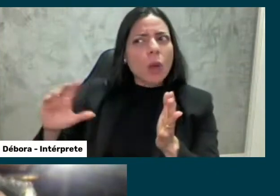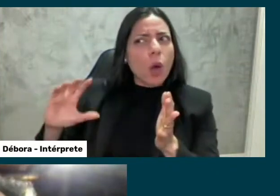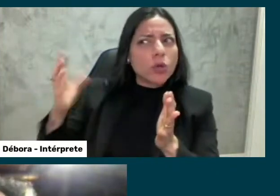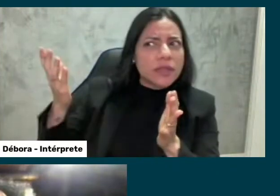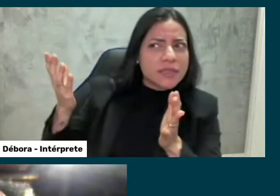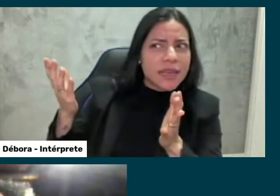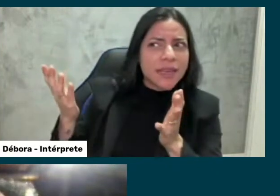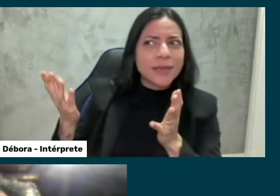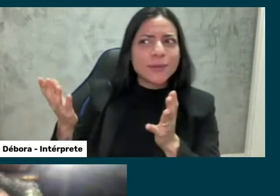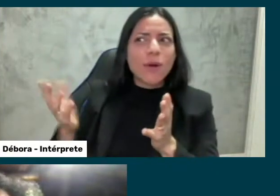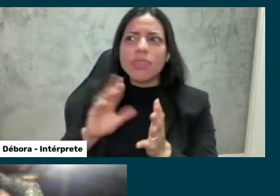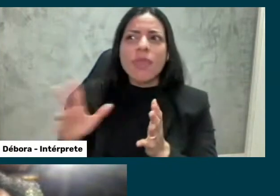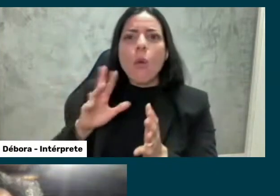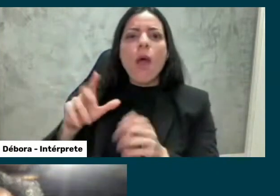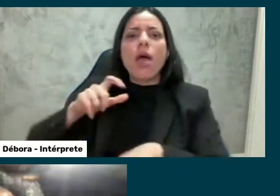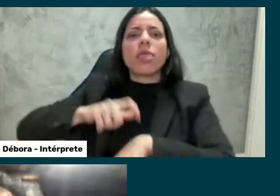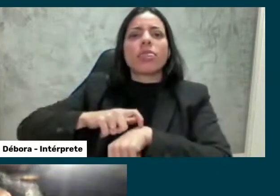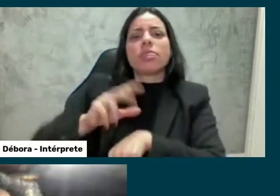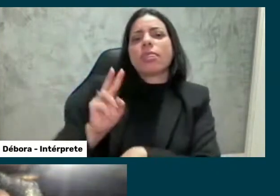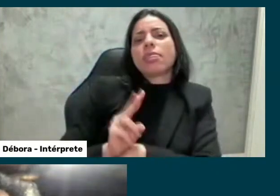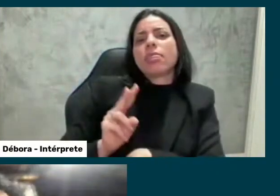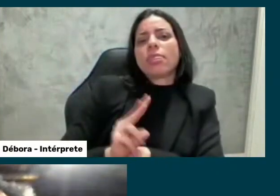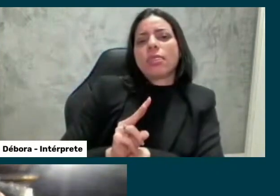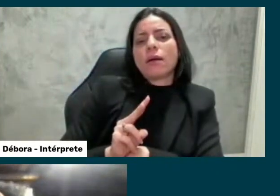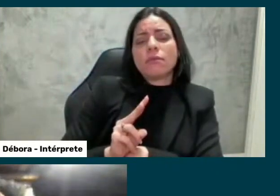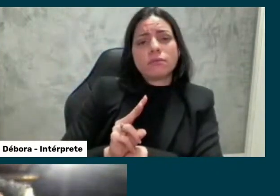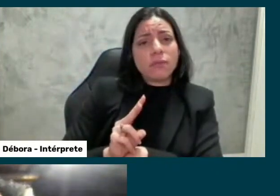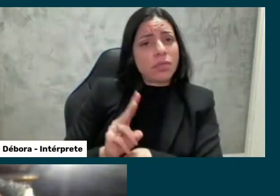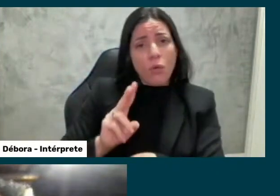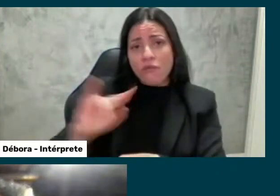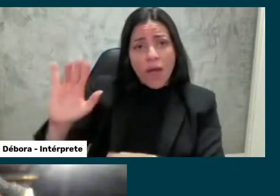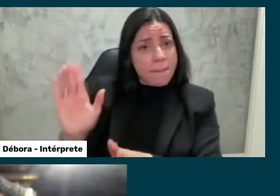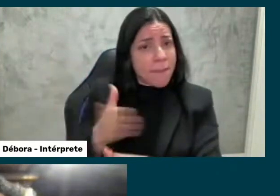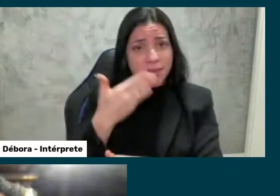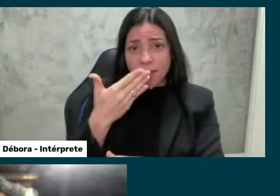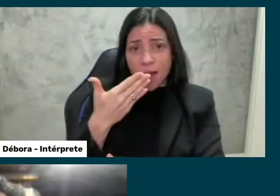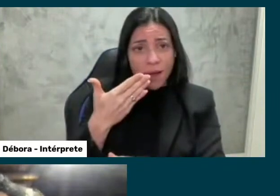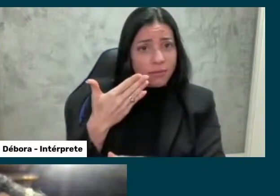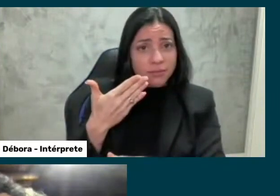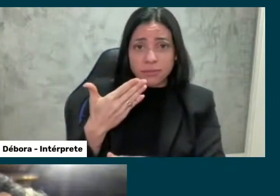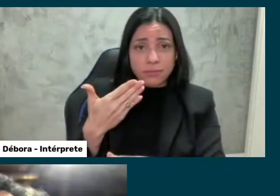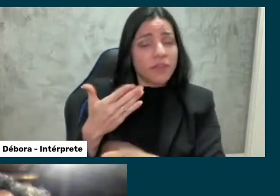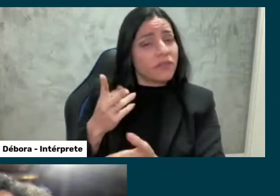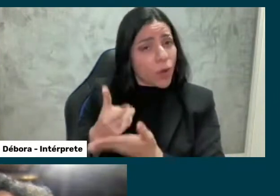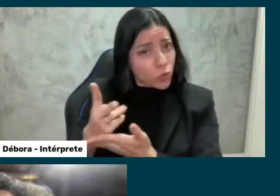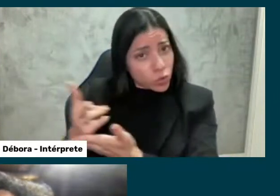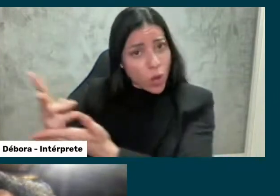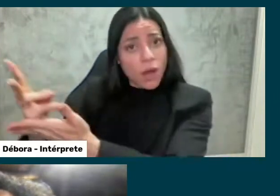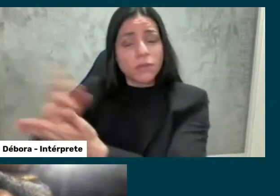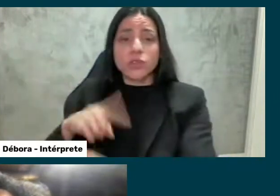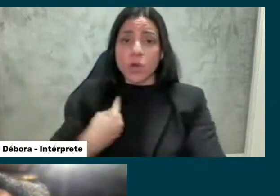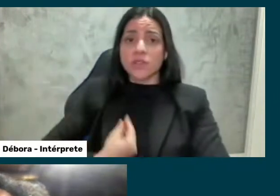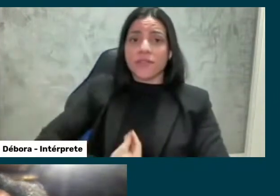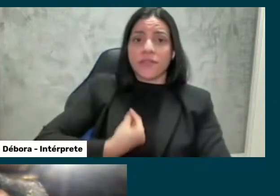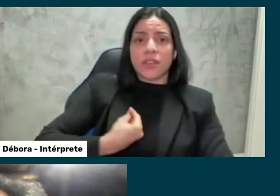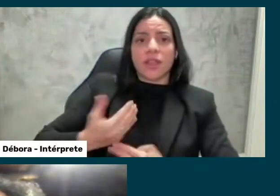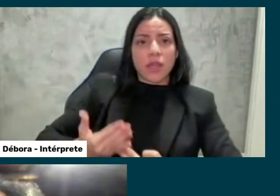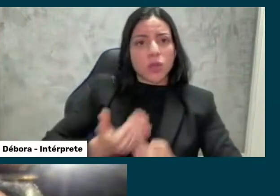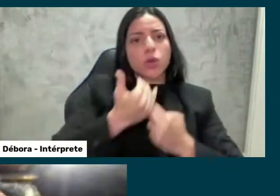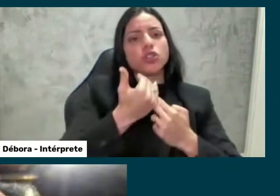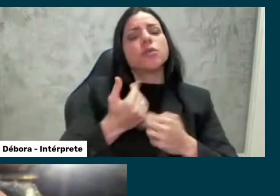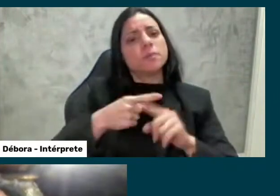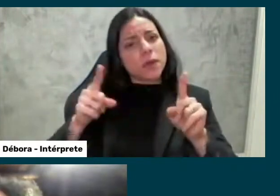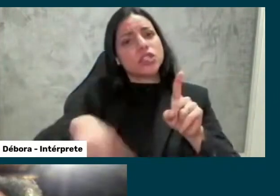passar e vai continuar interferindo muito na nossa vida, tanto nossa vida como tecnologistas, como da sociedade. Então,